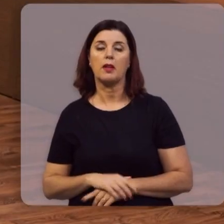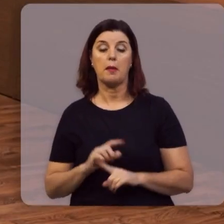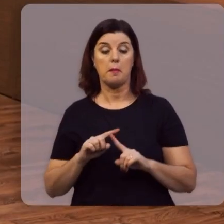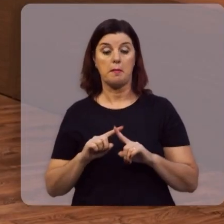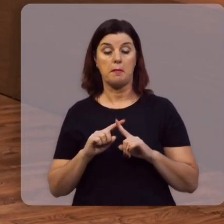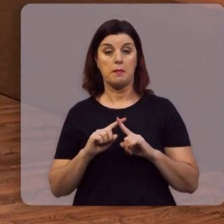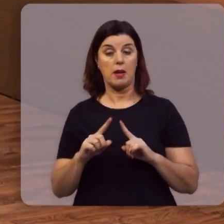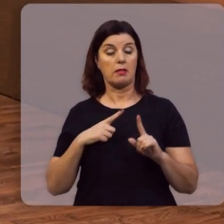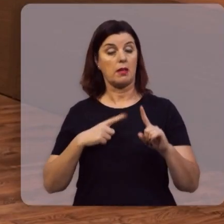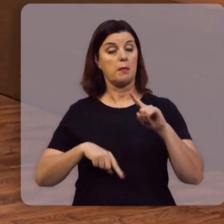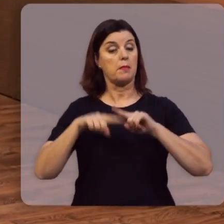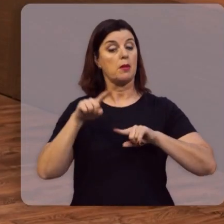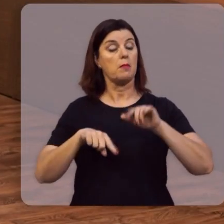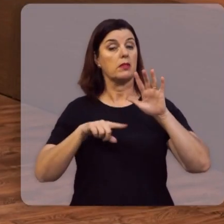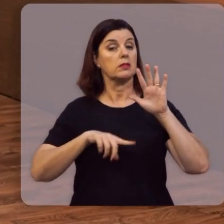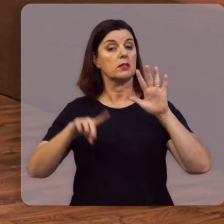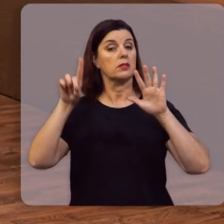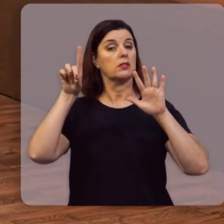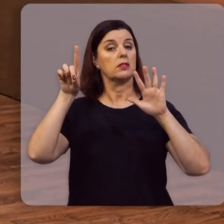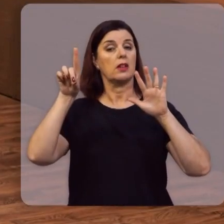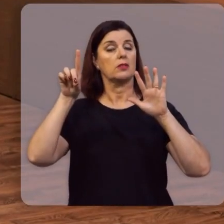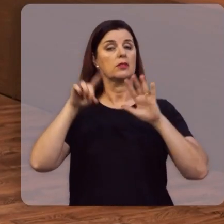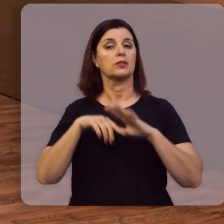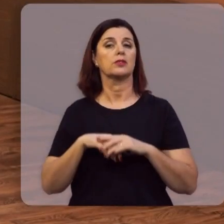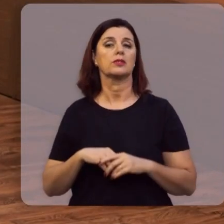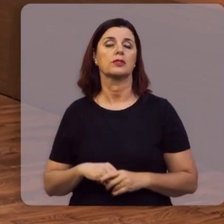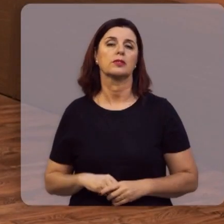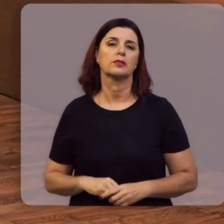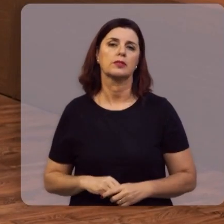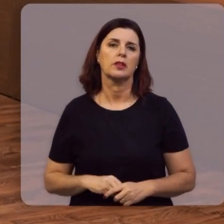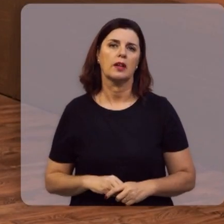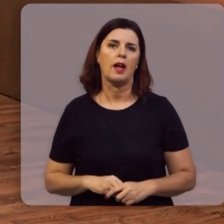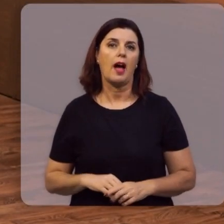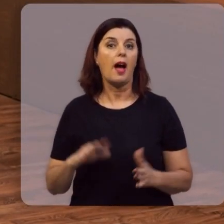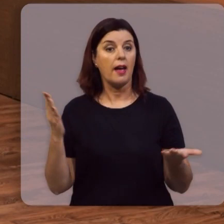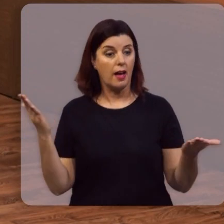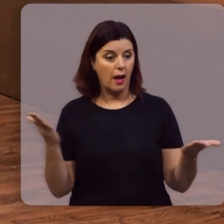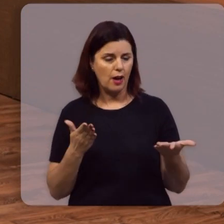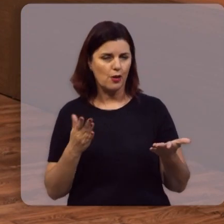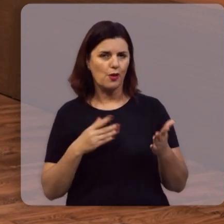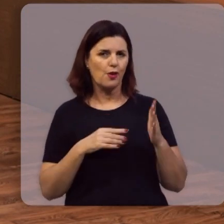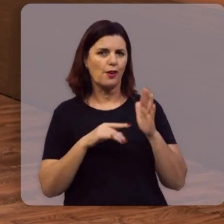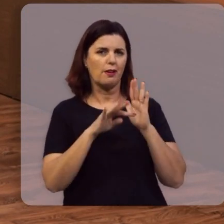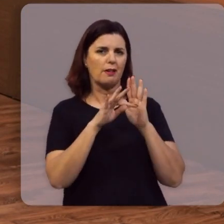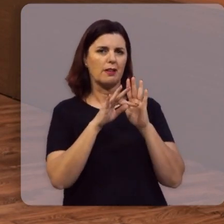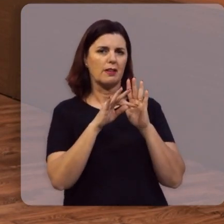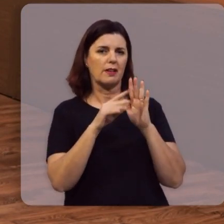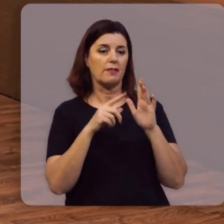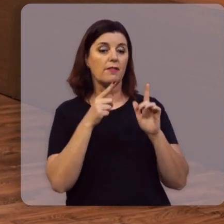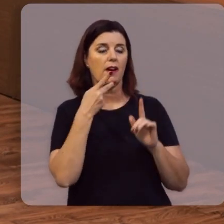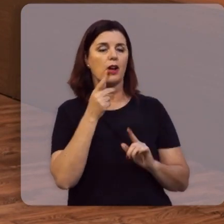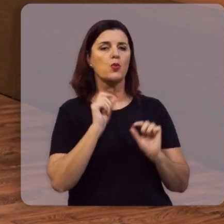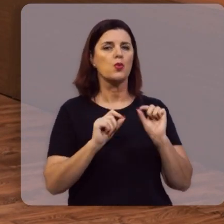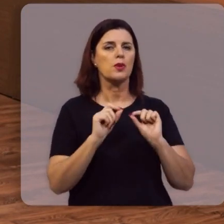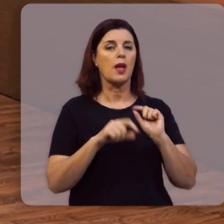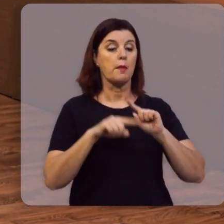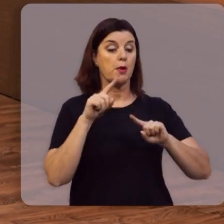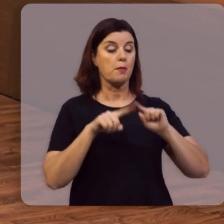Mas aqui é uma promessa de Deus. E agora o texto começa a tratar desta promessa de Deus. Então,